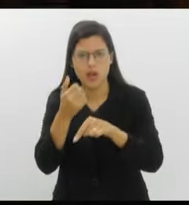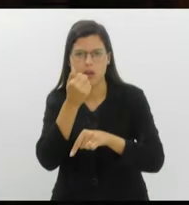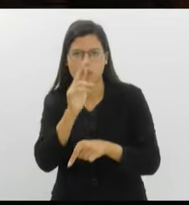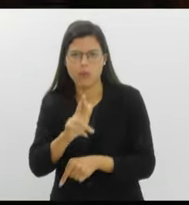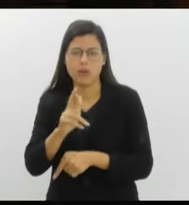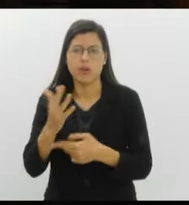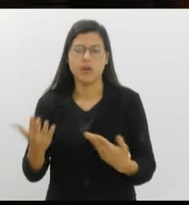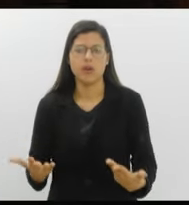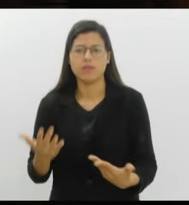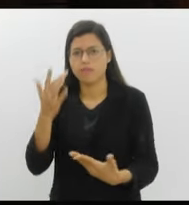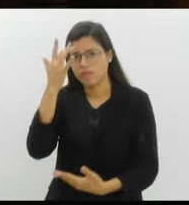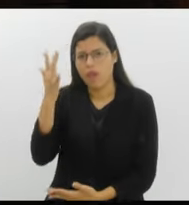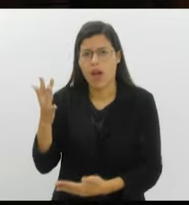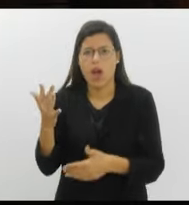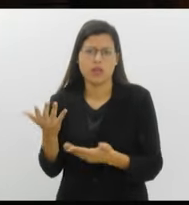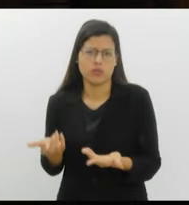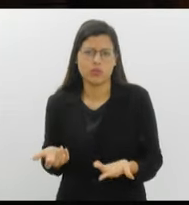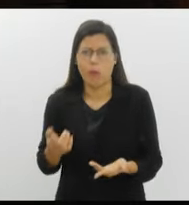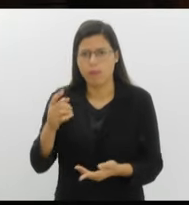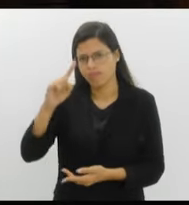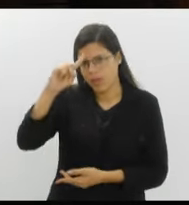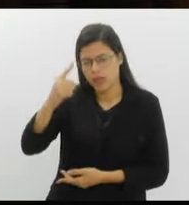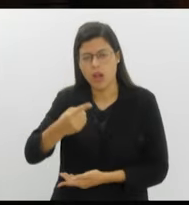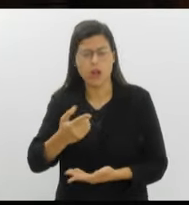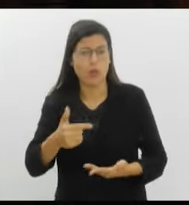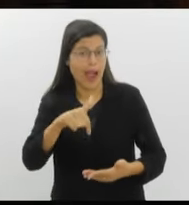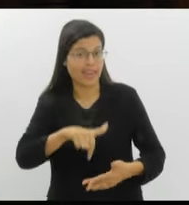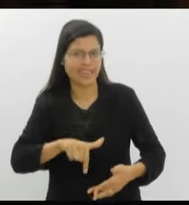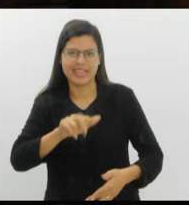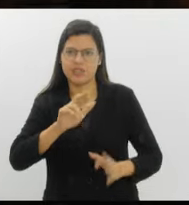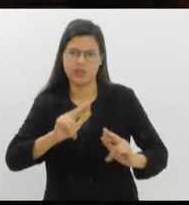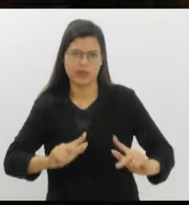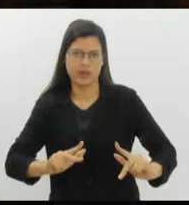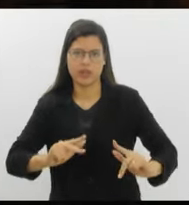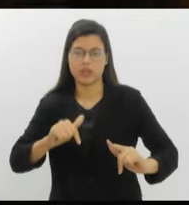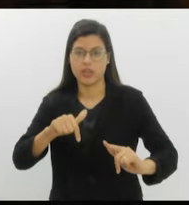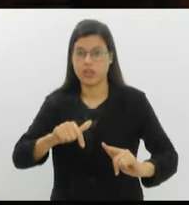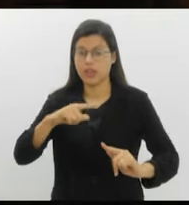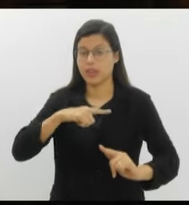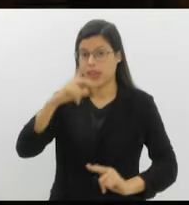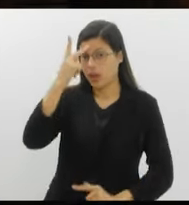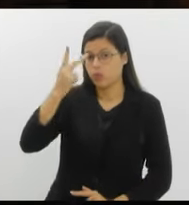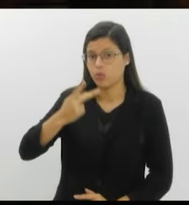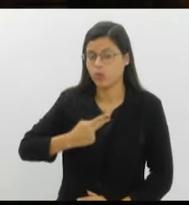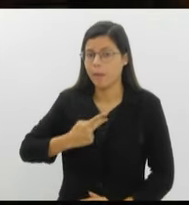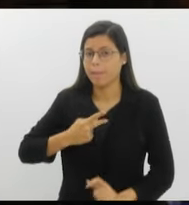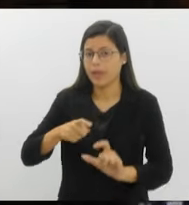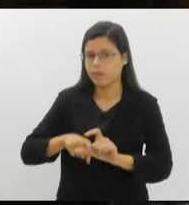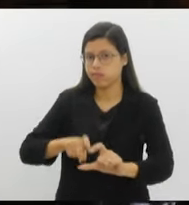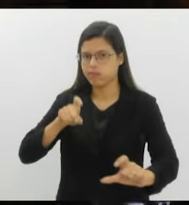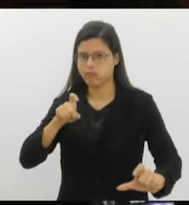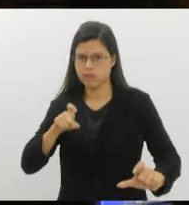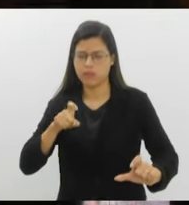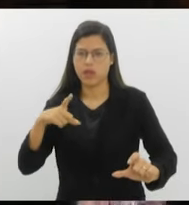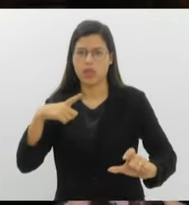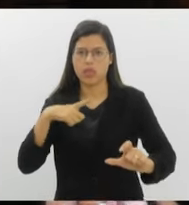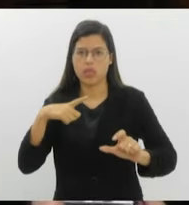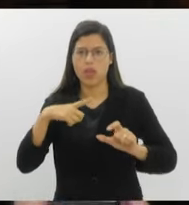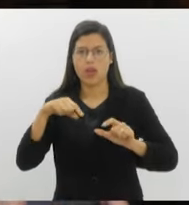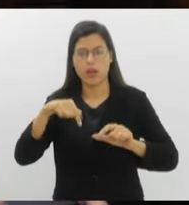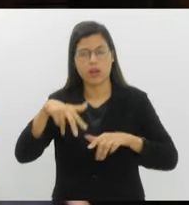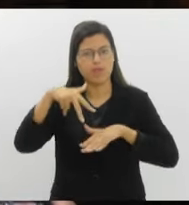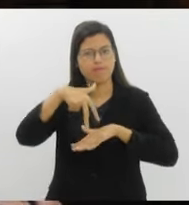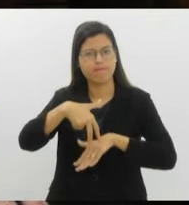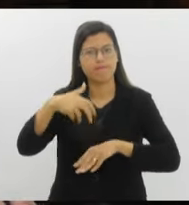funcionários, é muito fácil. Mas aqui não, aqui nós temos autonomia, aqui nós temos a tribuna, nós podemos